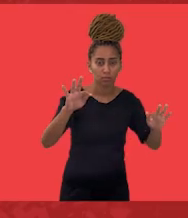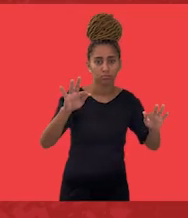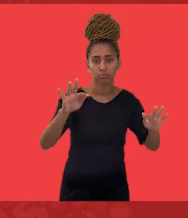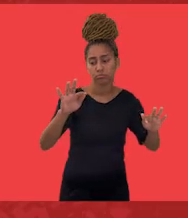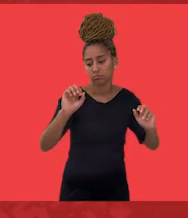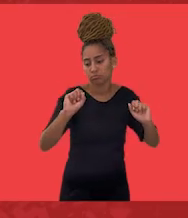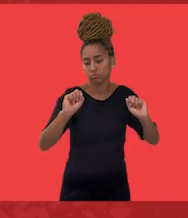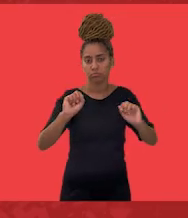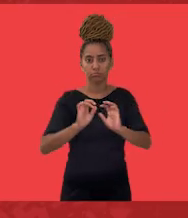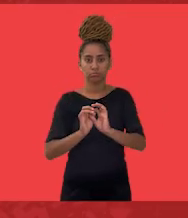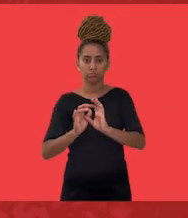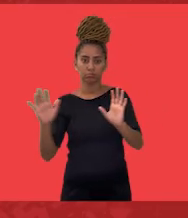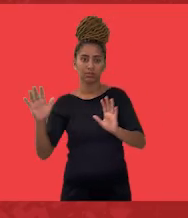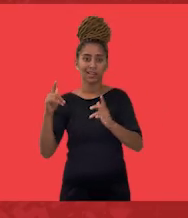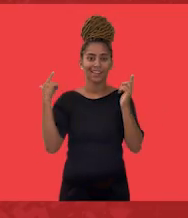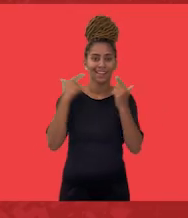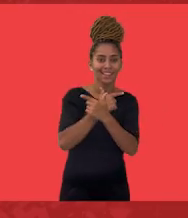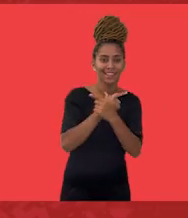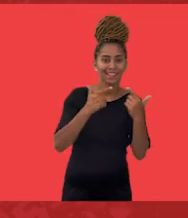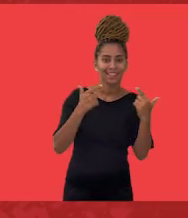te comeram na calada.